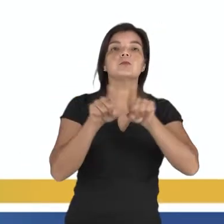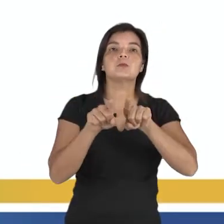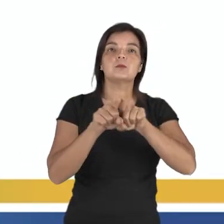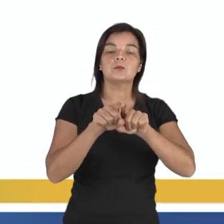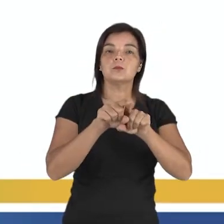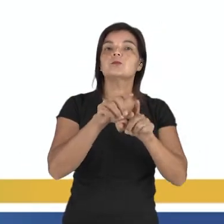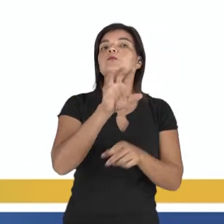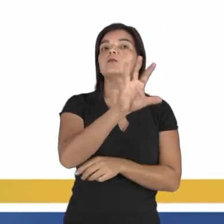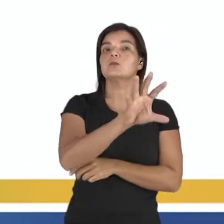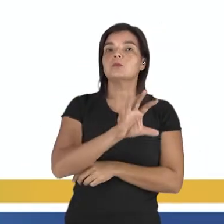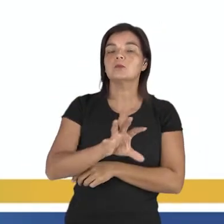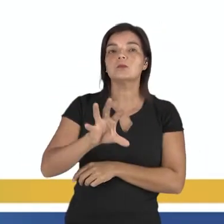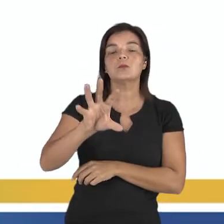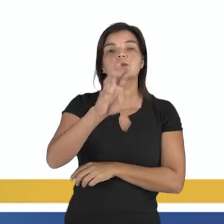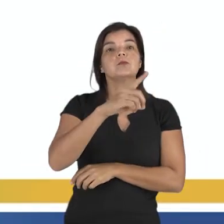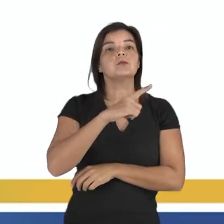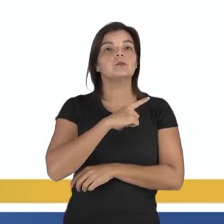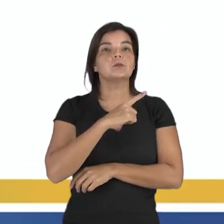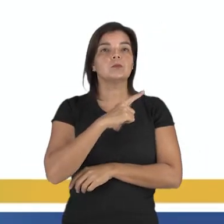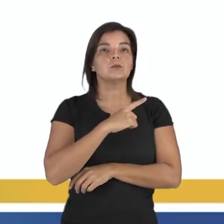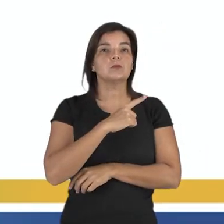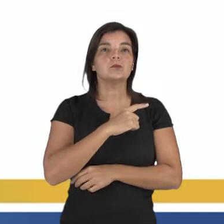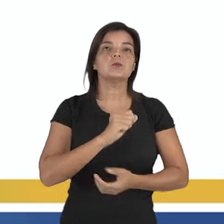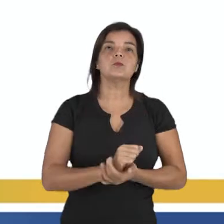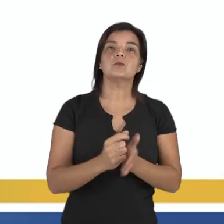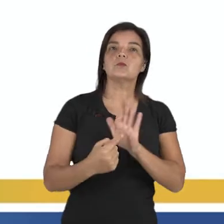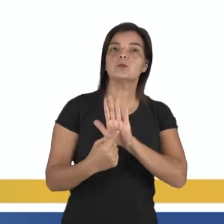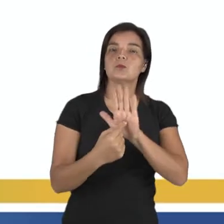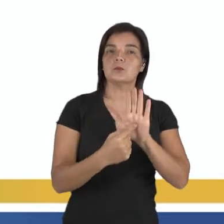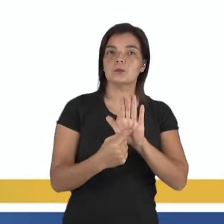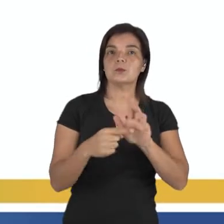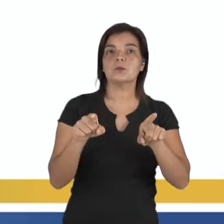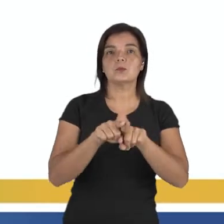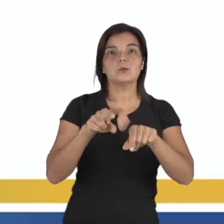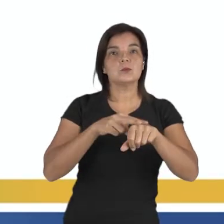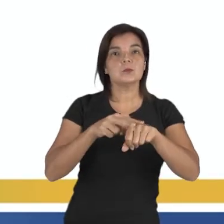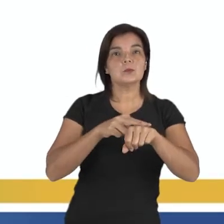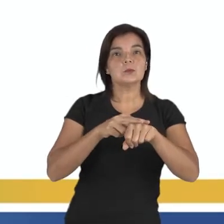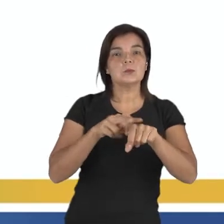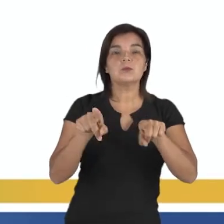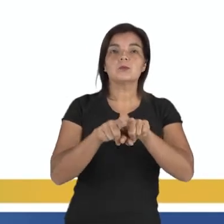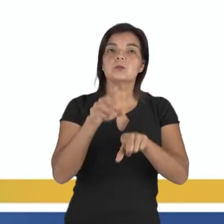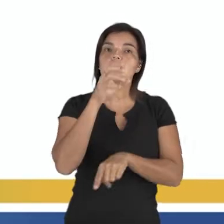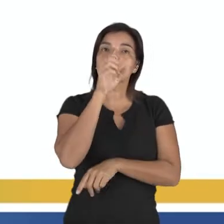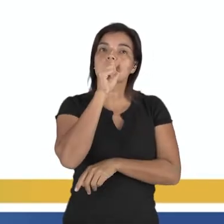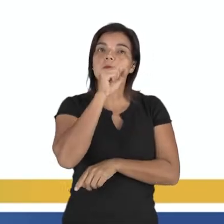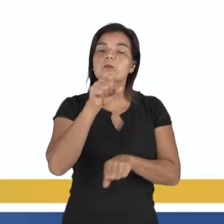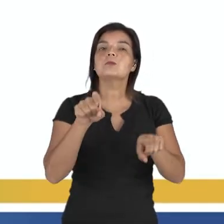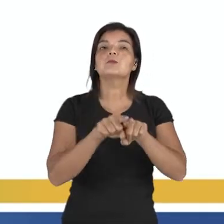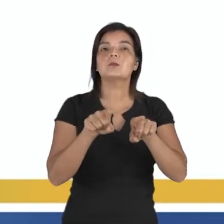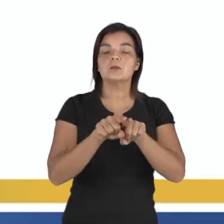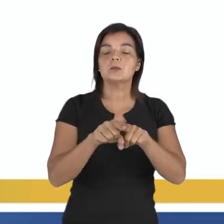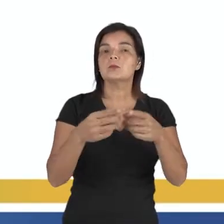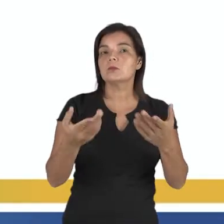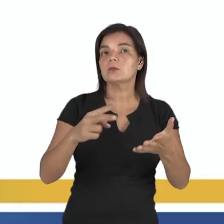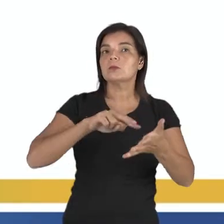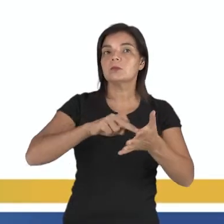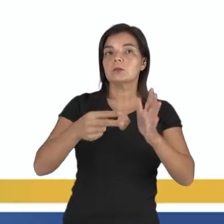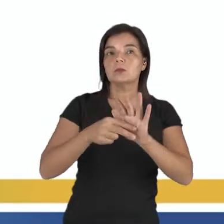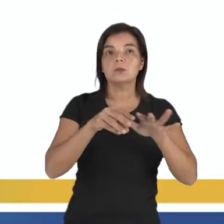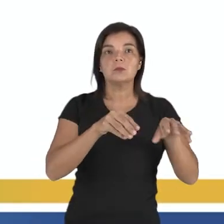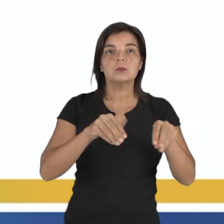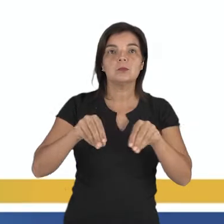ali as regiões, ali onde está demarcado tanto em verde quanto em laranja, são essas demarcações